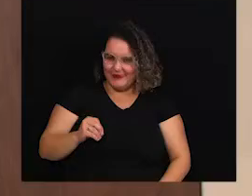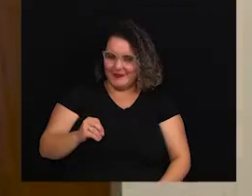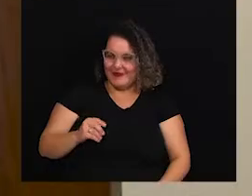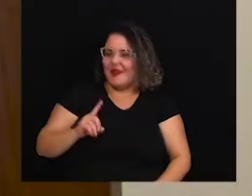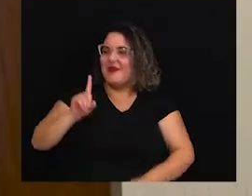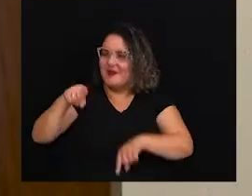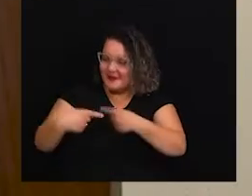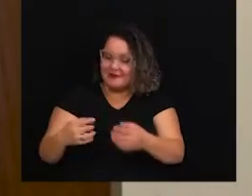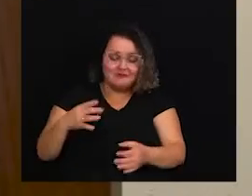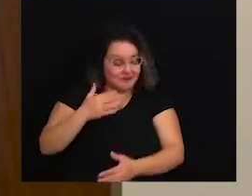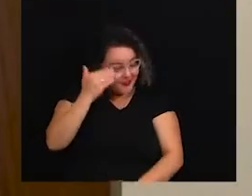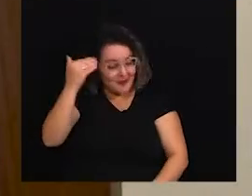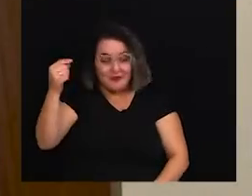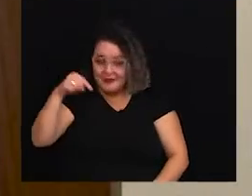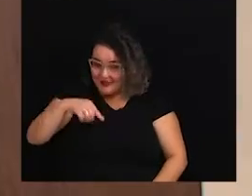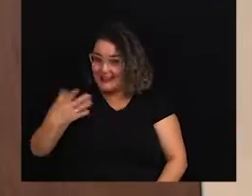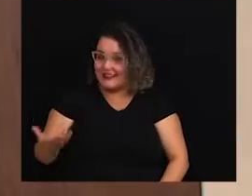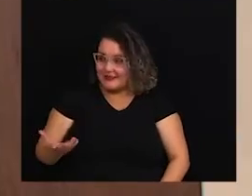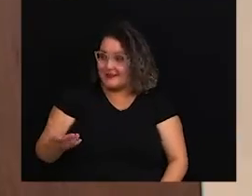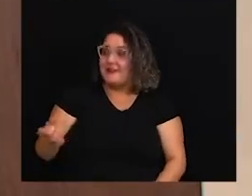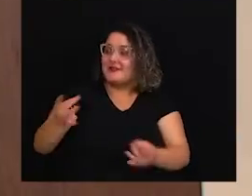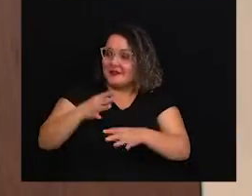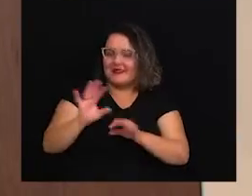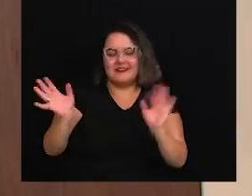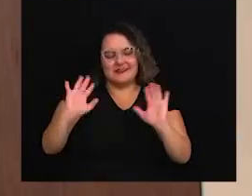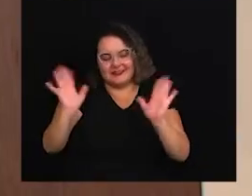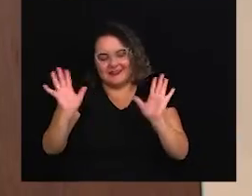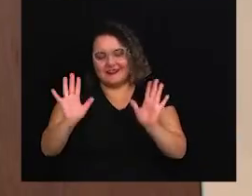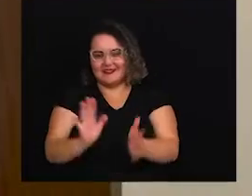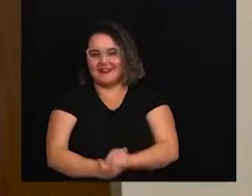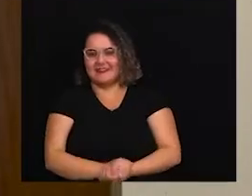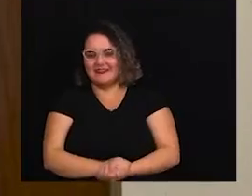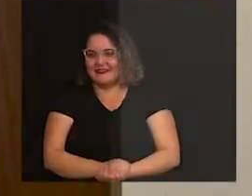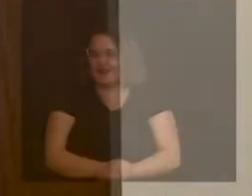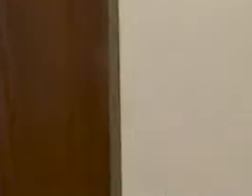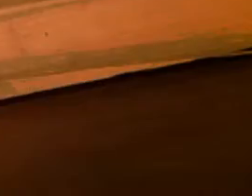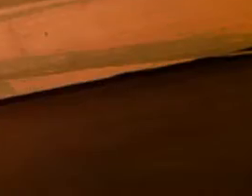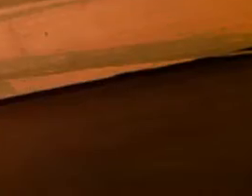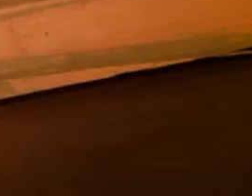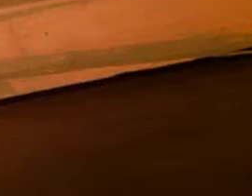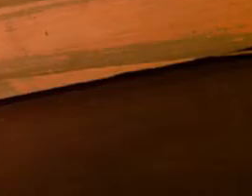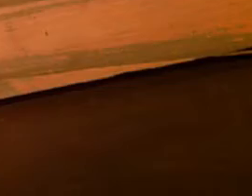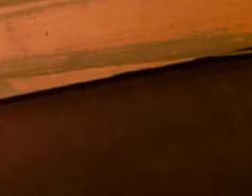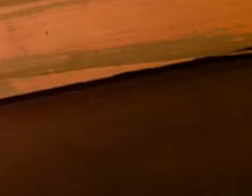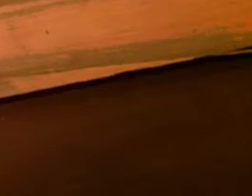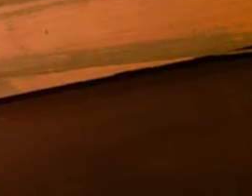pra gente já gravar o próximo, né? E ficar bem servido. Tchau, tchau, gente. Tchau, tchau.